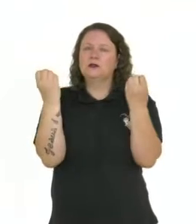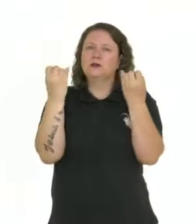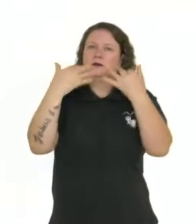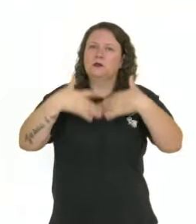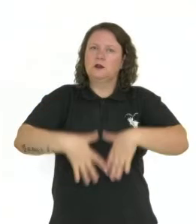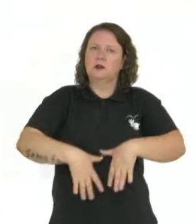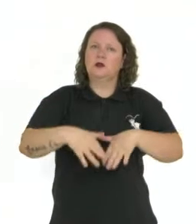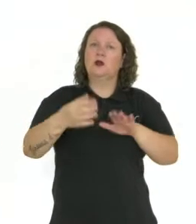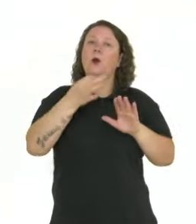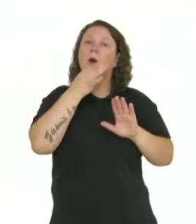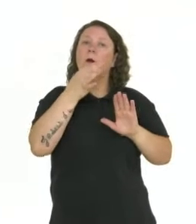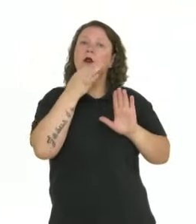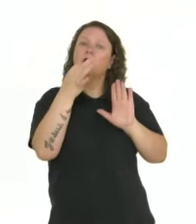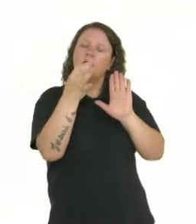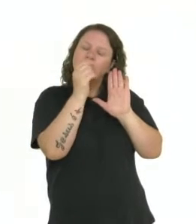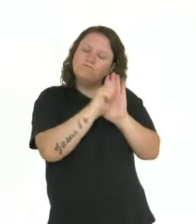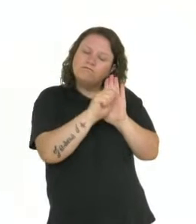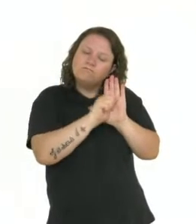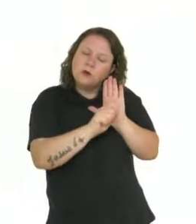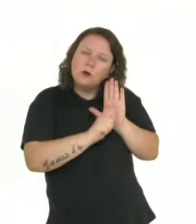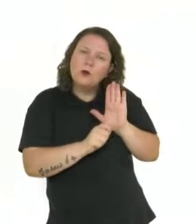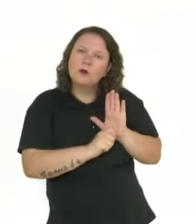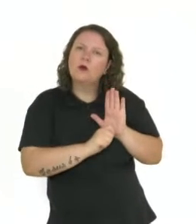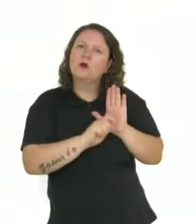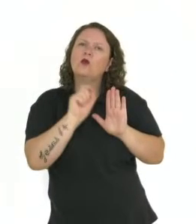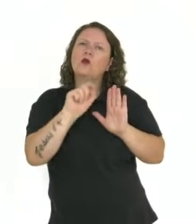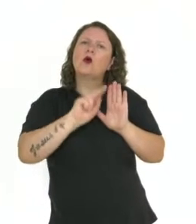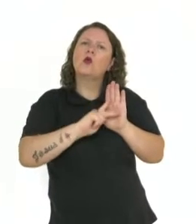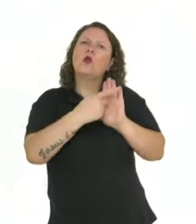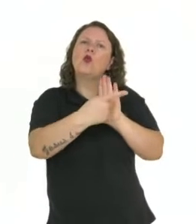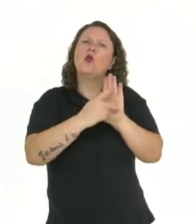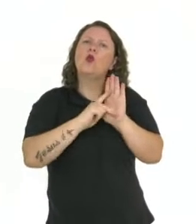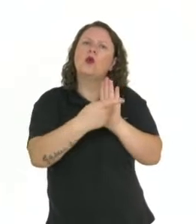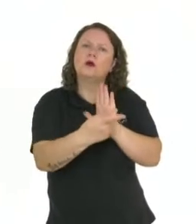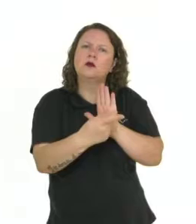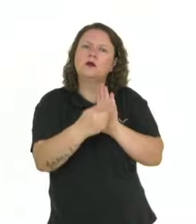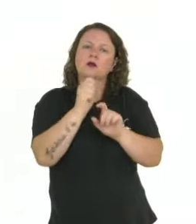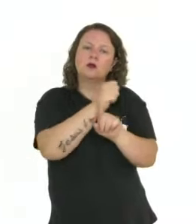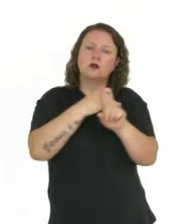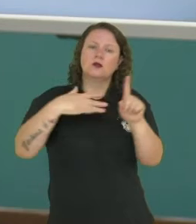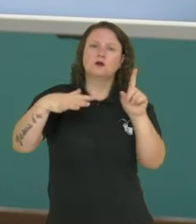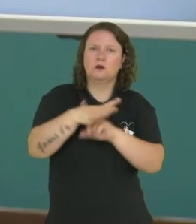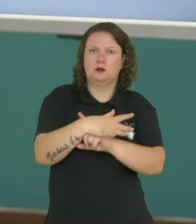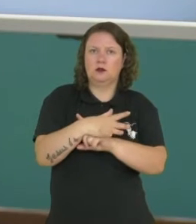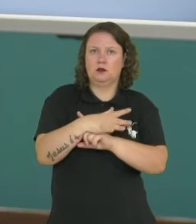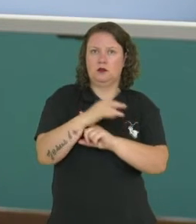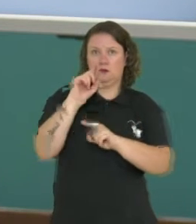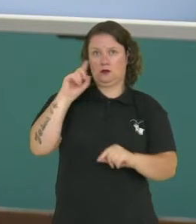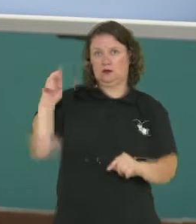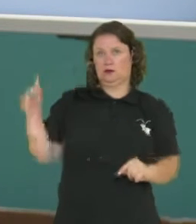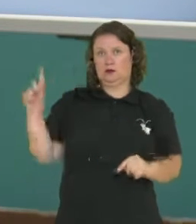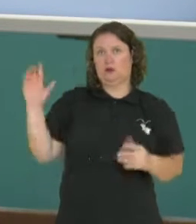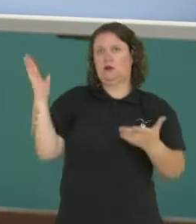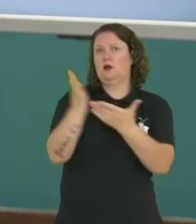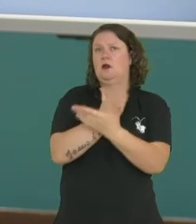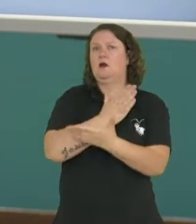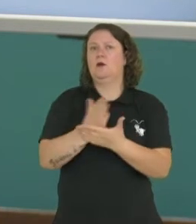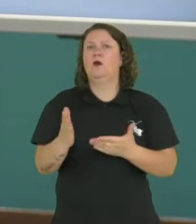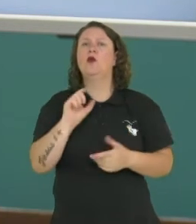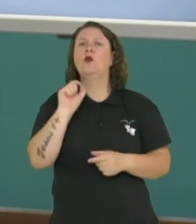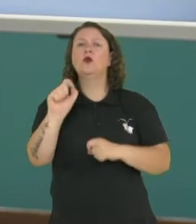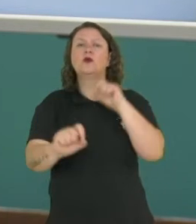sobre quais são as consequências sociais de um regime como o apartheid. A primeira coisa é fazer isso daí, então, quais